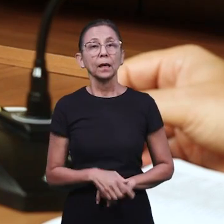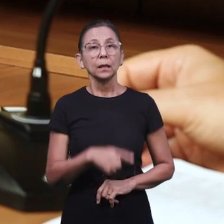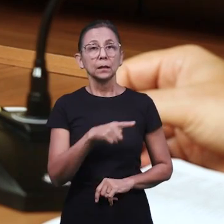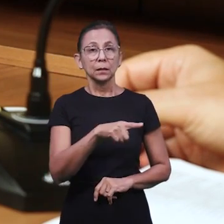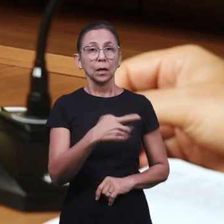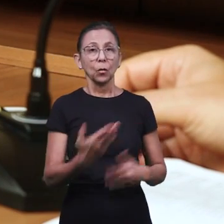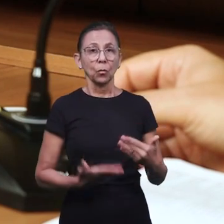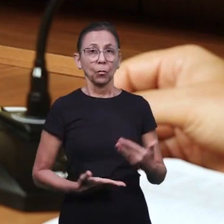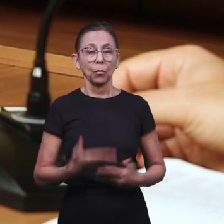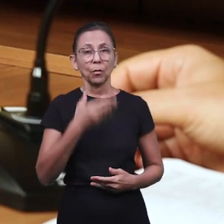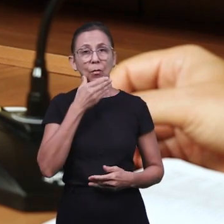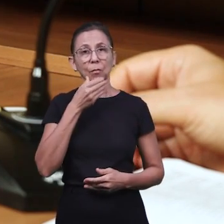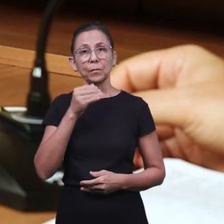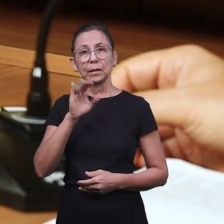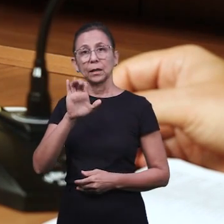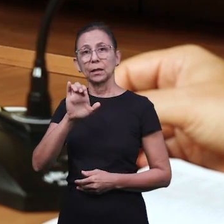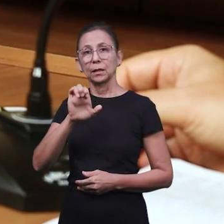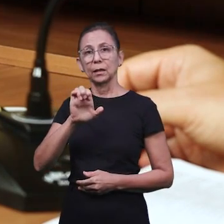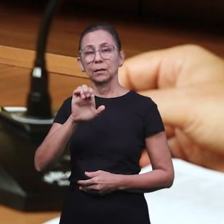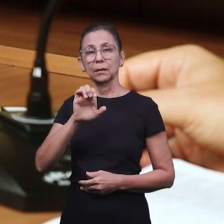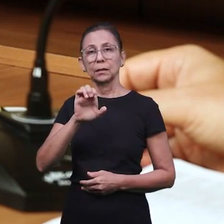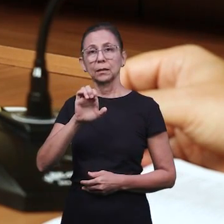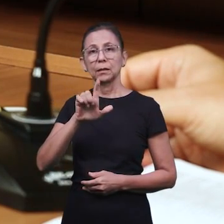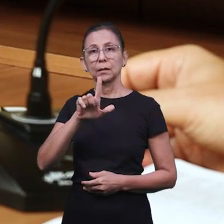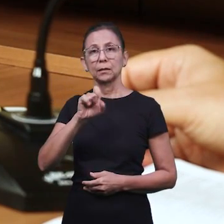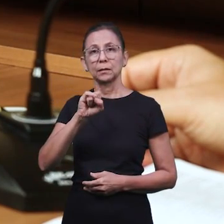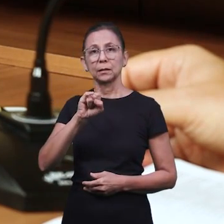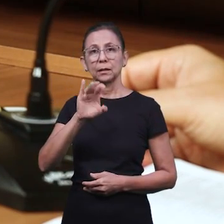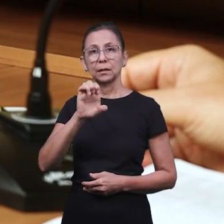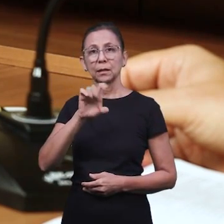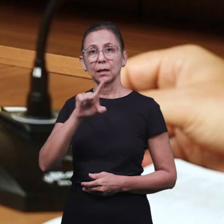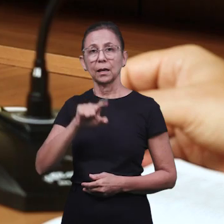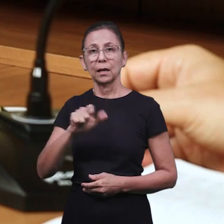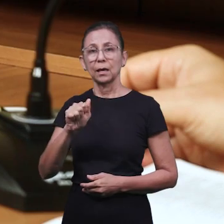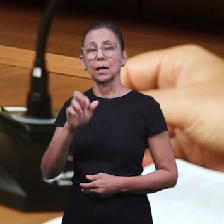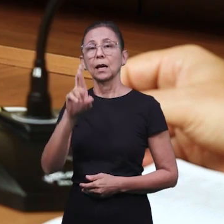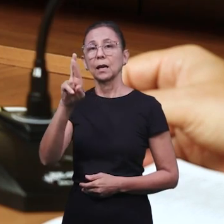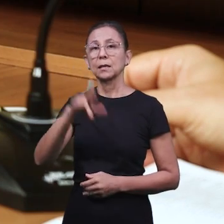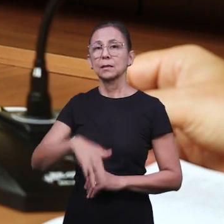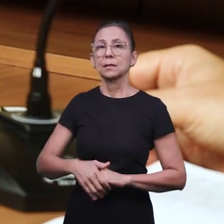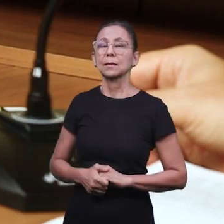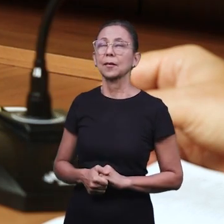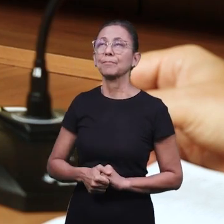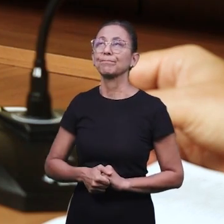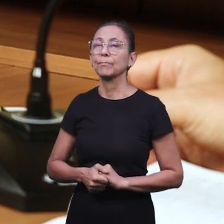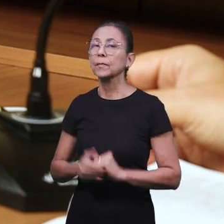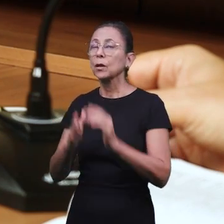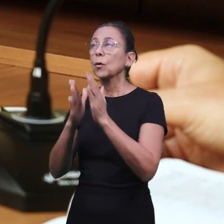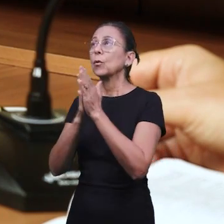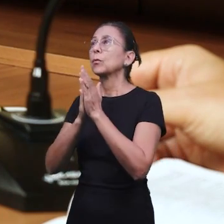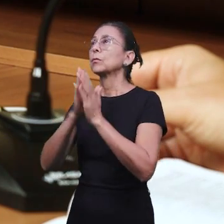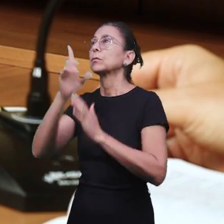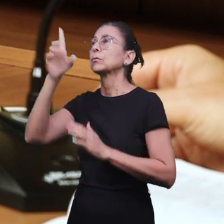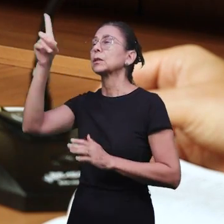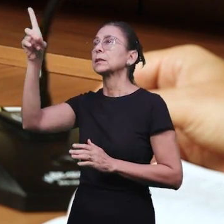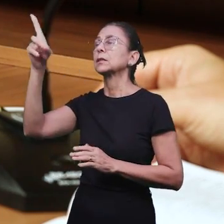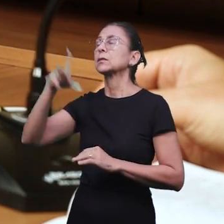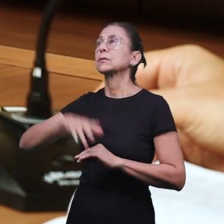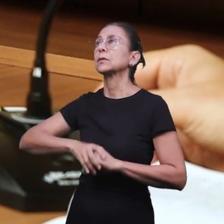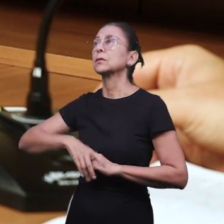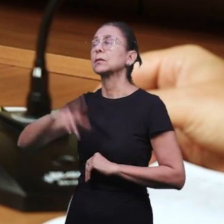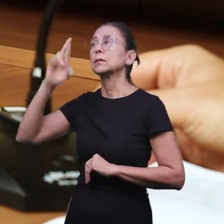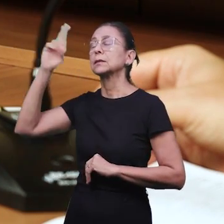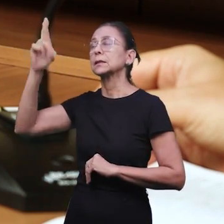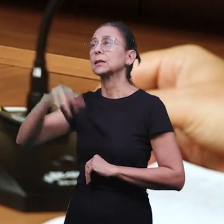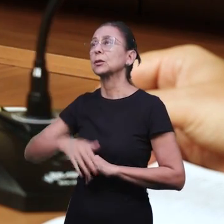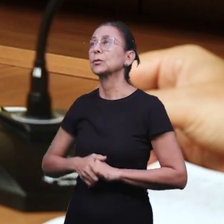bom encontro. Até aqui o senhor tem me ajudado, me dá um bom encontro. E a Bíblia diz que a hora que ele estava orando, o Senhor tirou